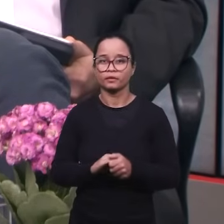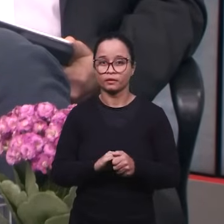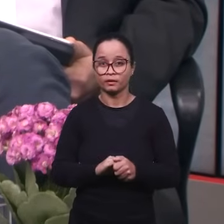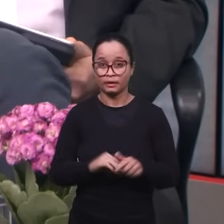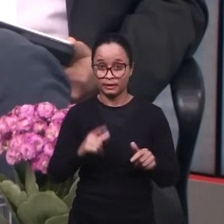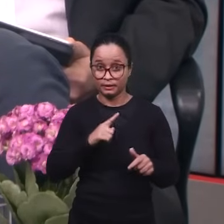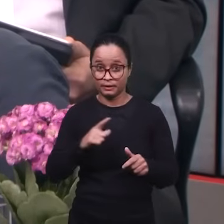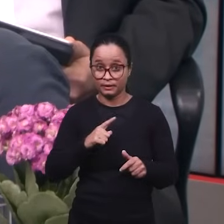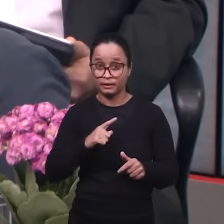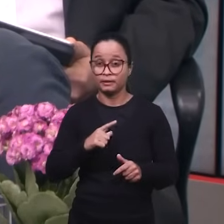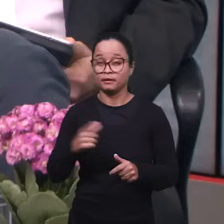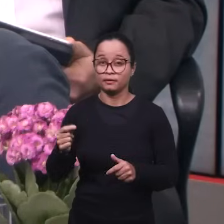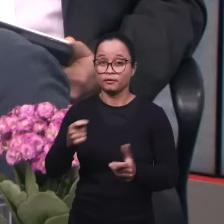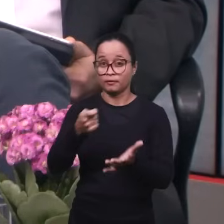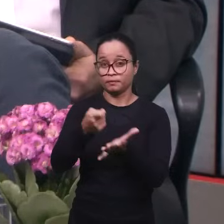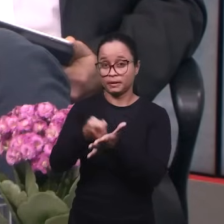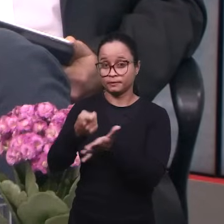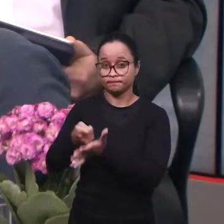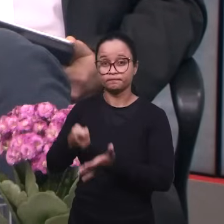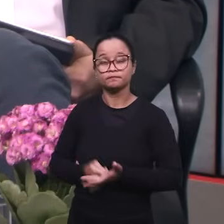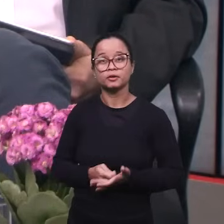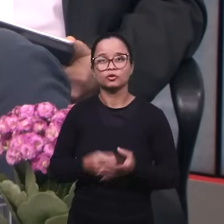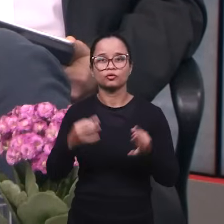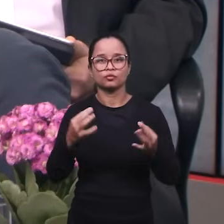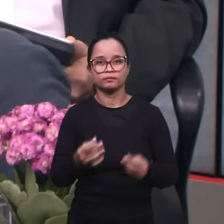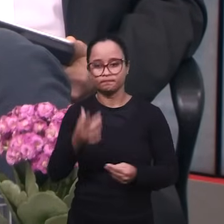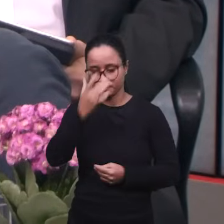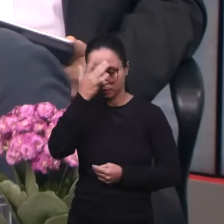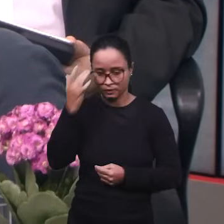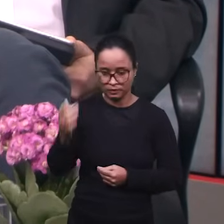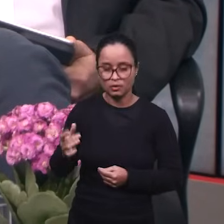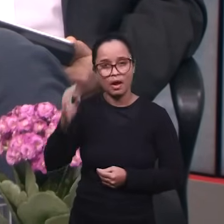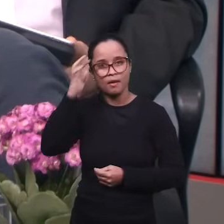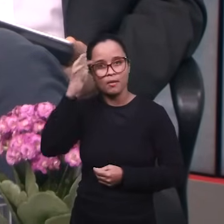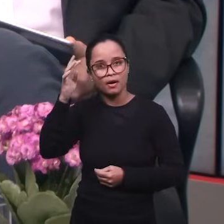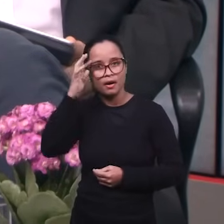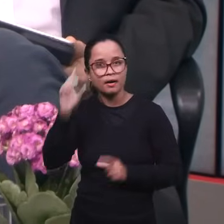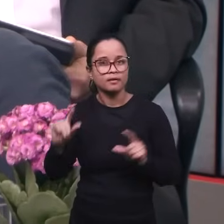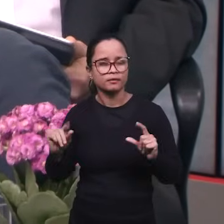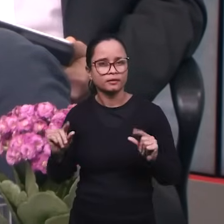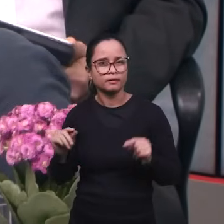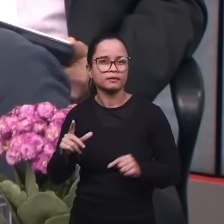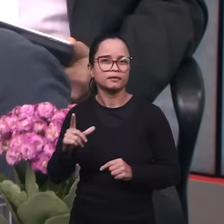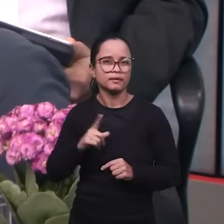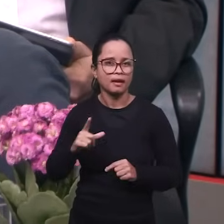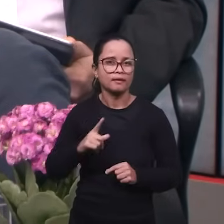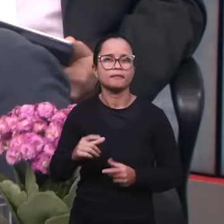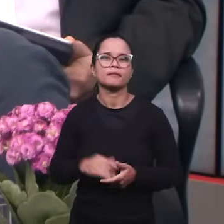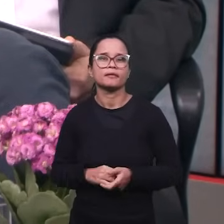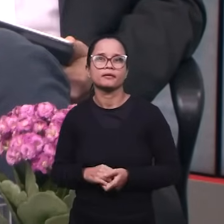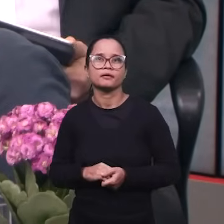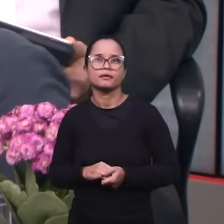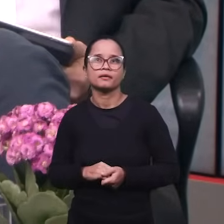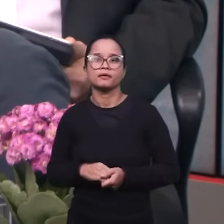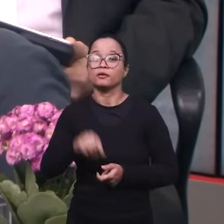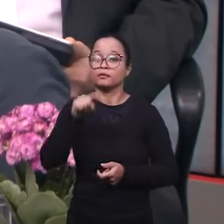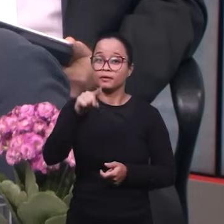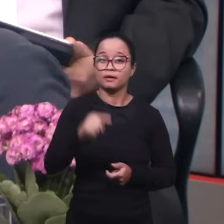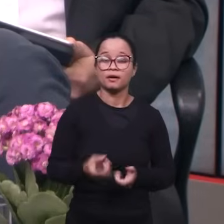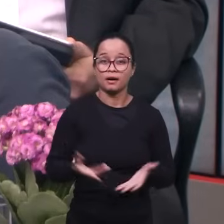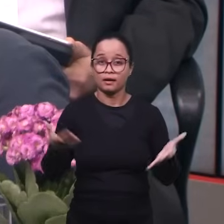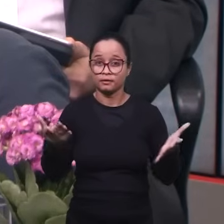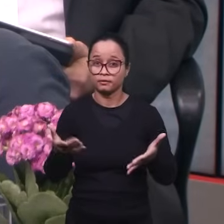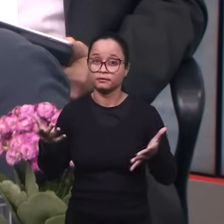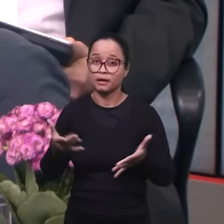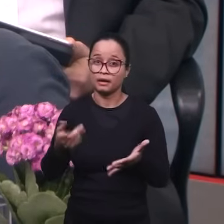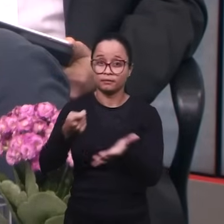o processo de contribuição, né, todo mundo imagina que aquele recurso que você coloca ali, que você